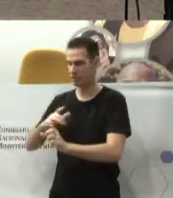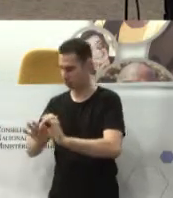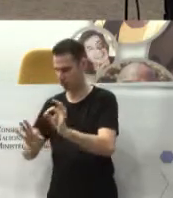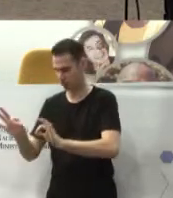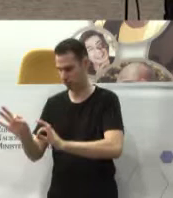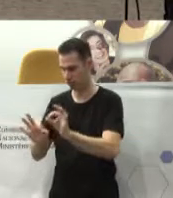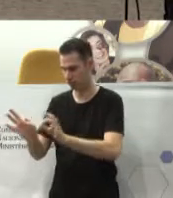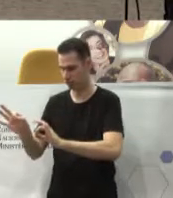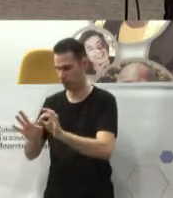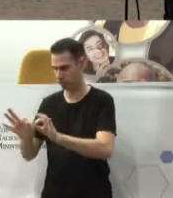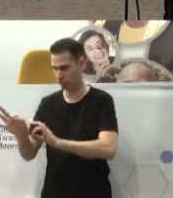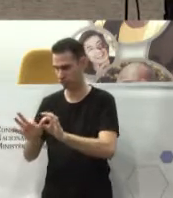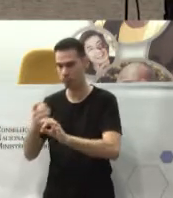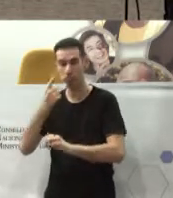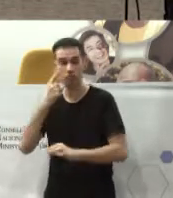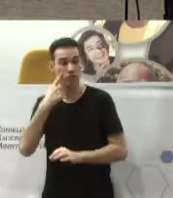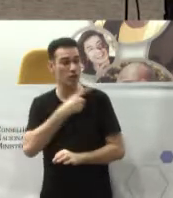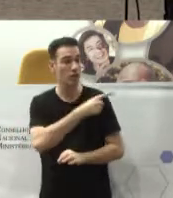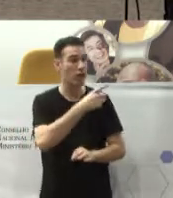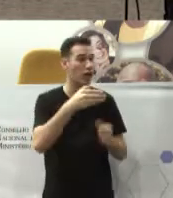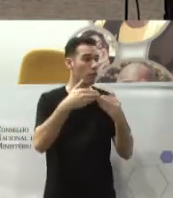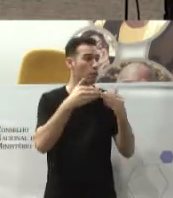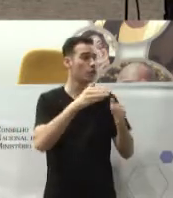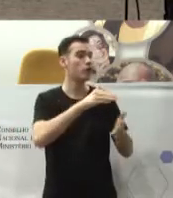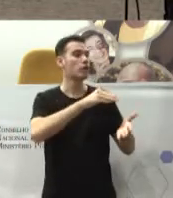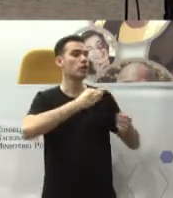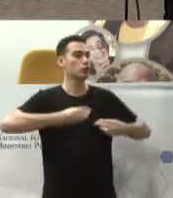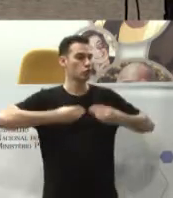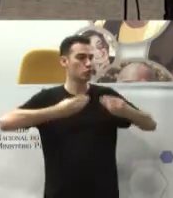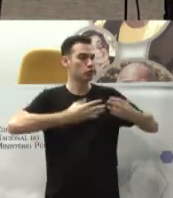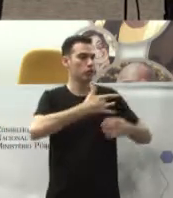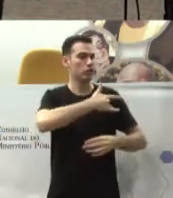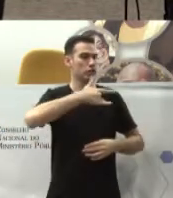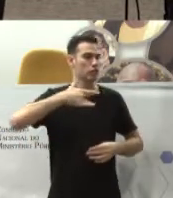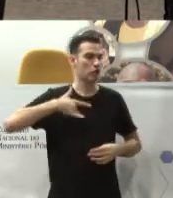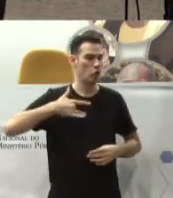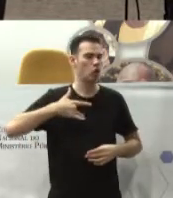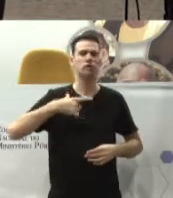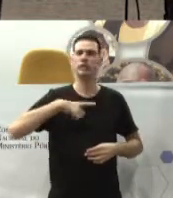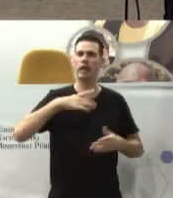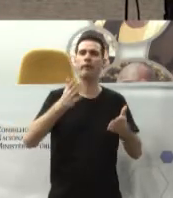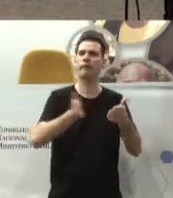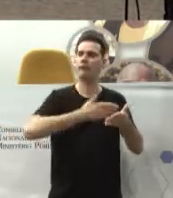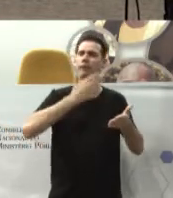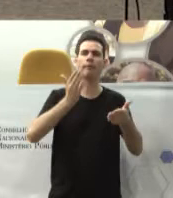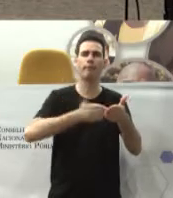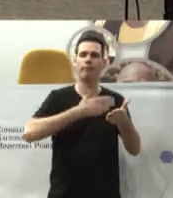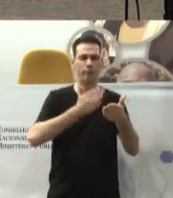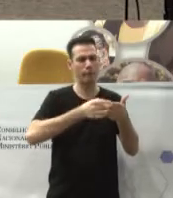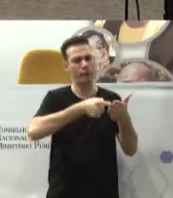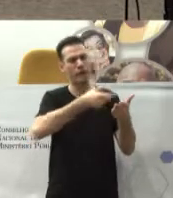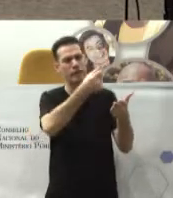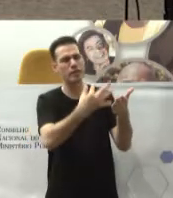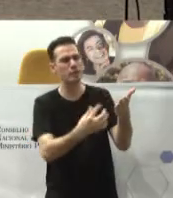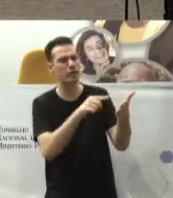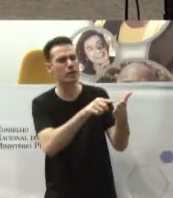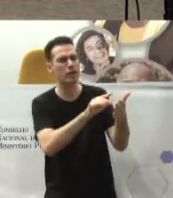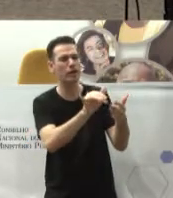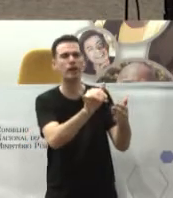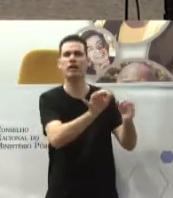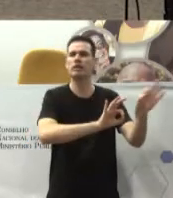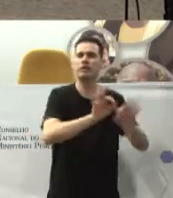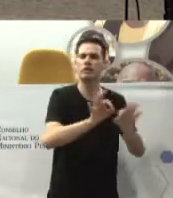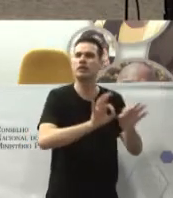linhas que já estão dispostas em portarias do Ministério da Saúde. Tem livros e livros que se escrevem sobre planejamento de saúde. Porém, um